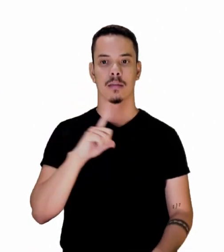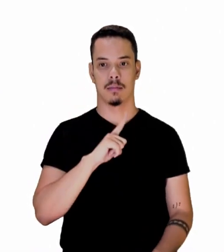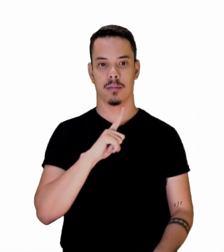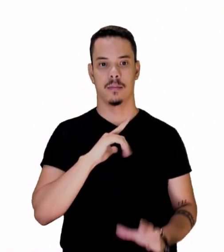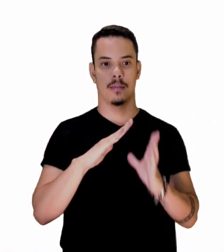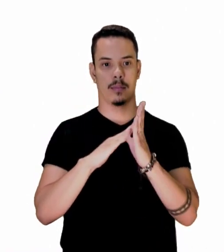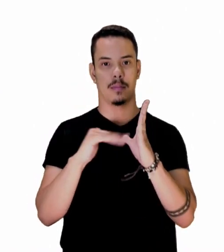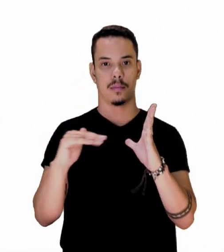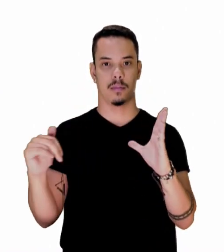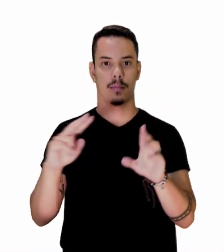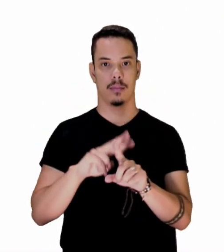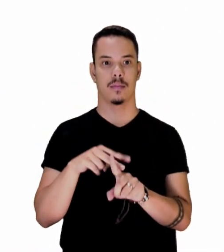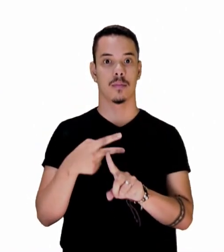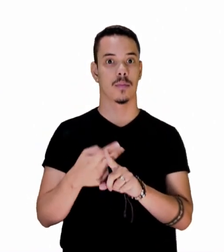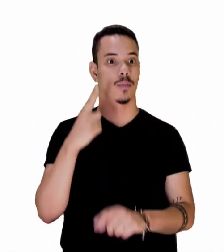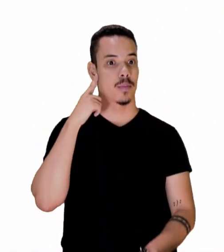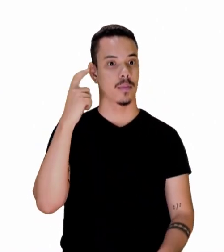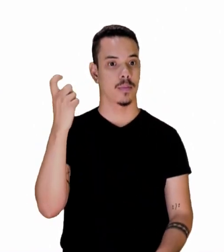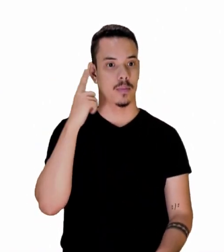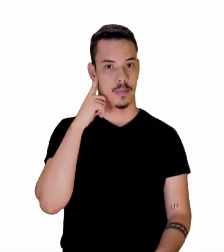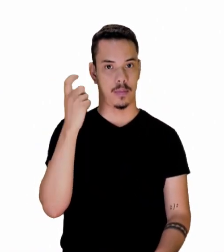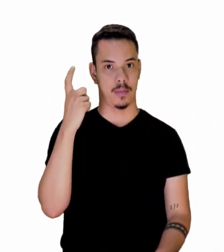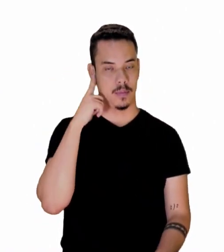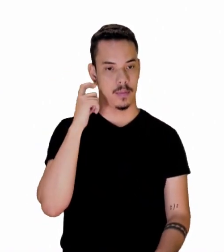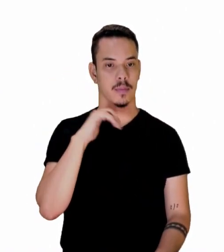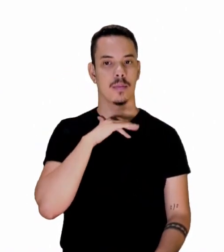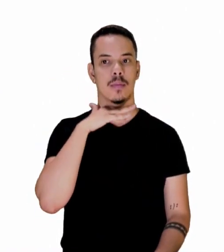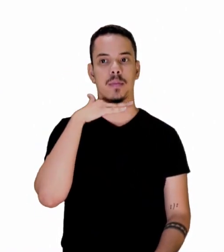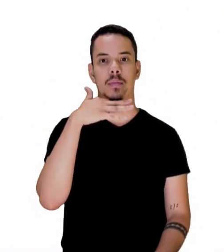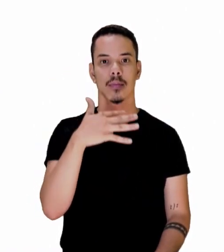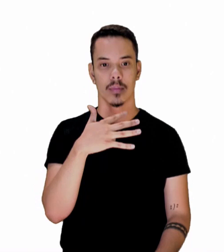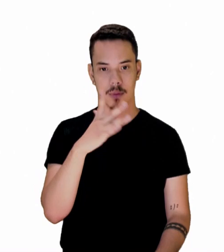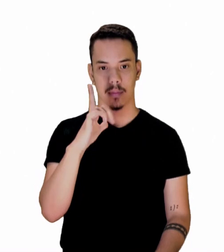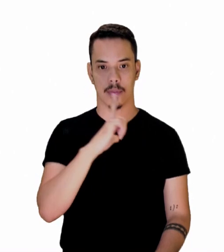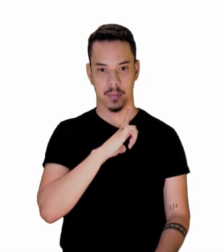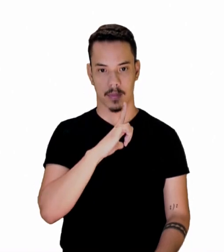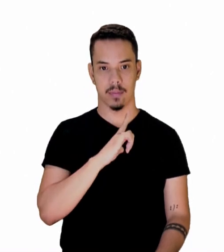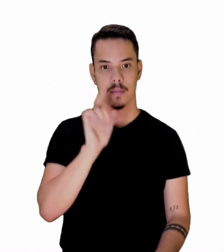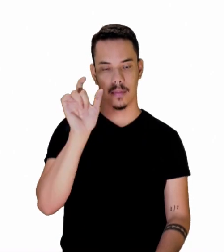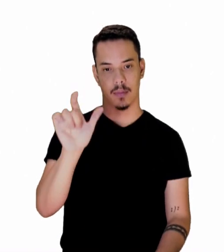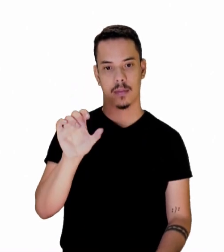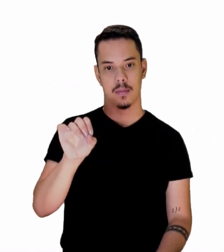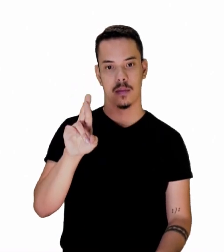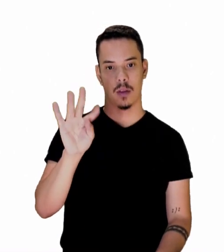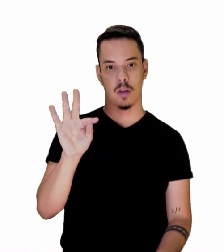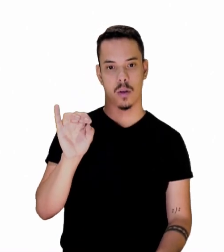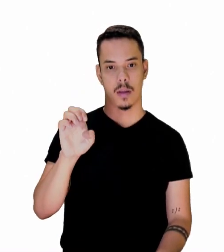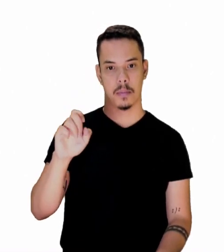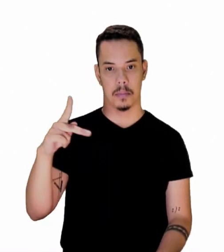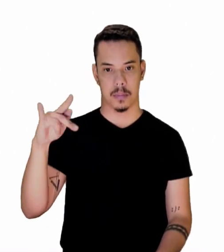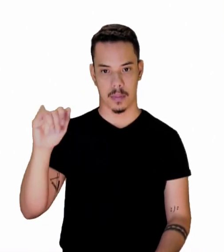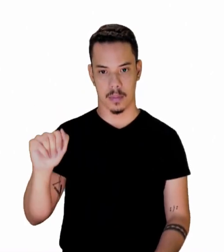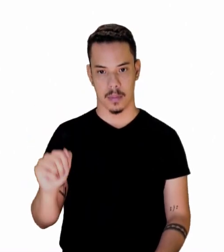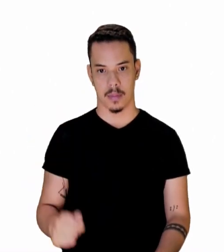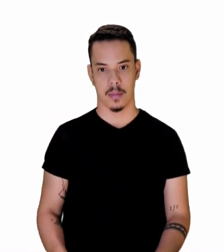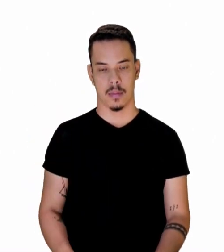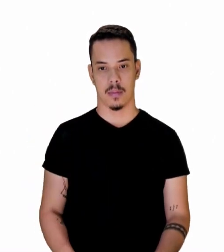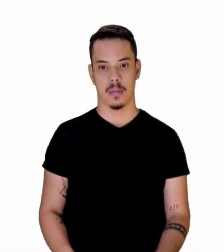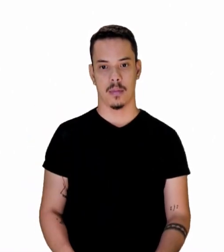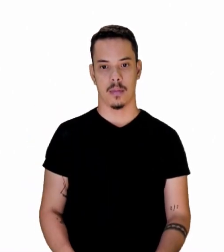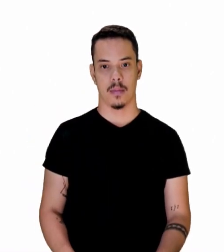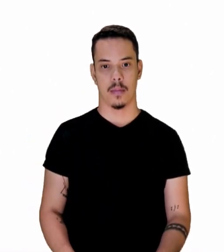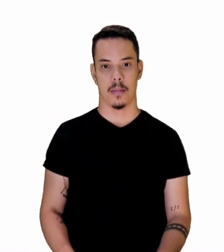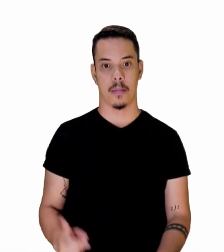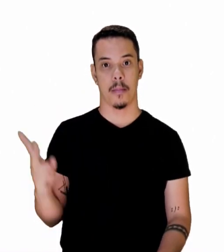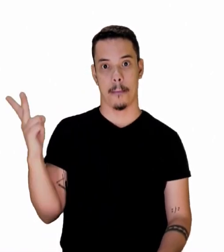prosódia, né? No caso, vamos pegar logo quem? Existe aqui a palavra ortoepia e ortoépia, as